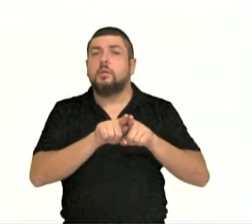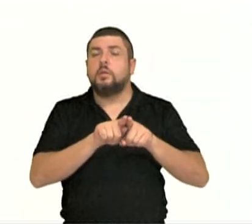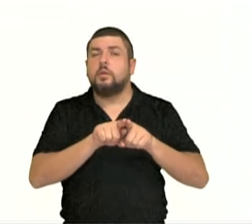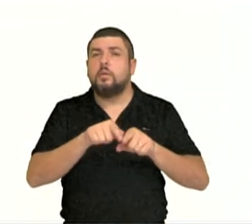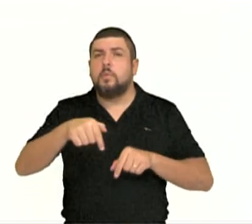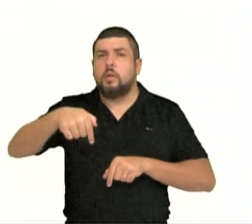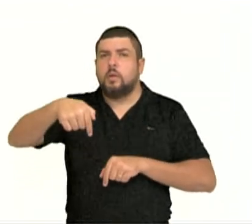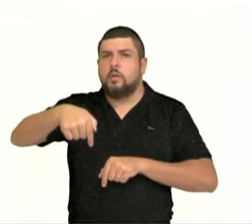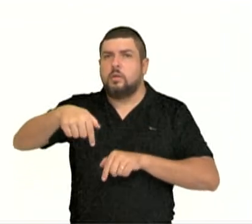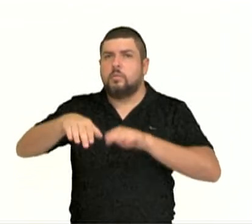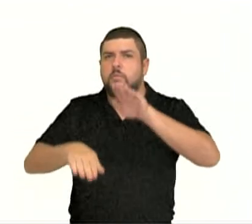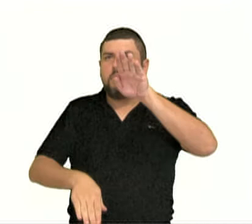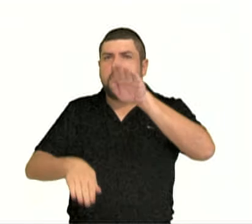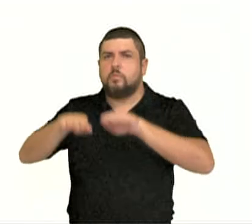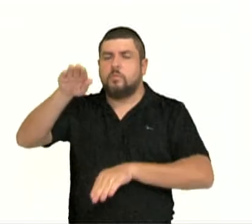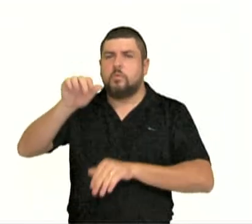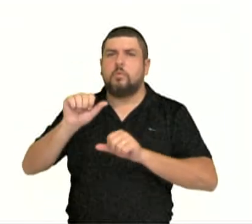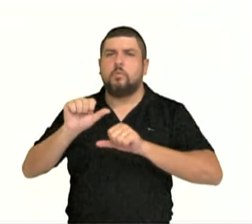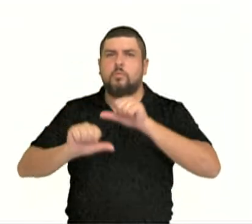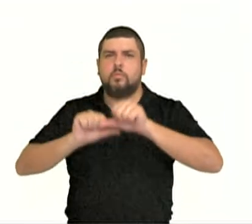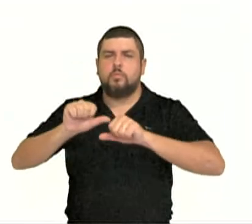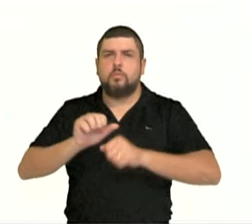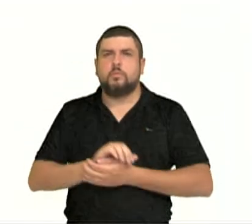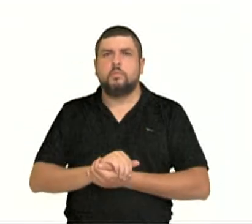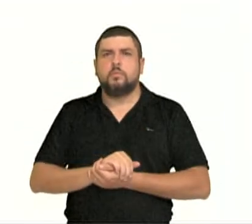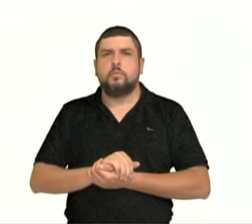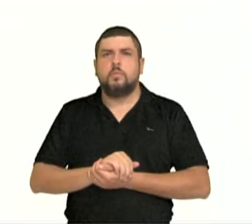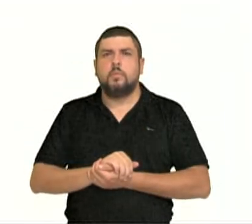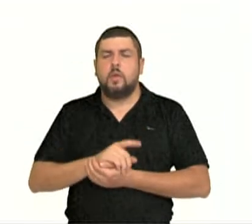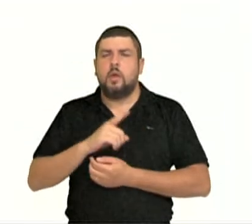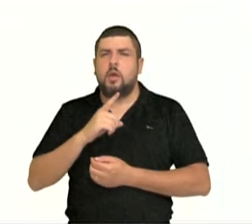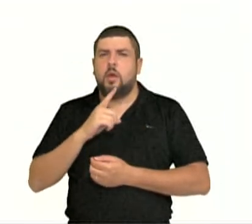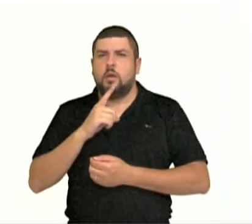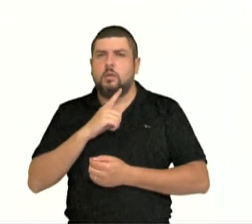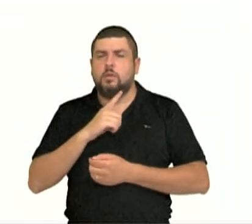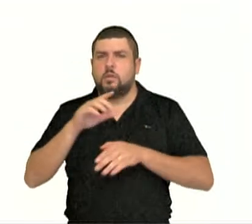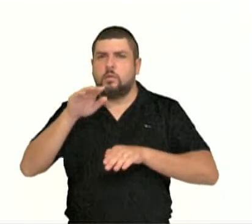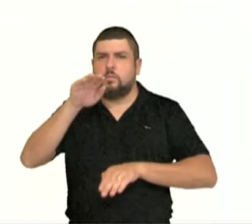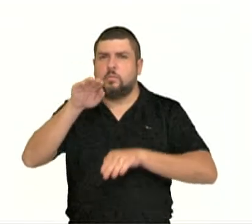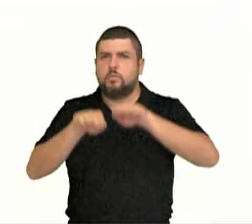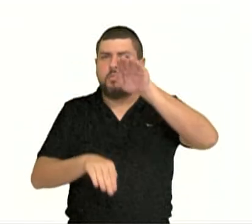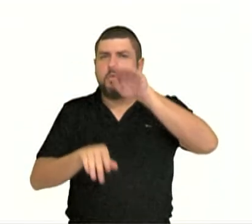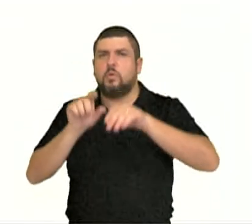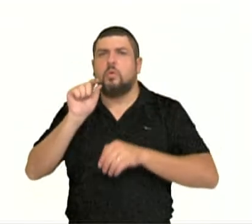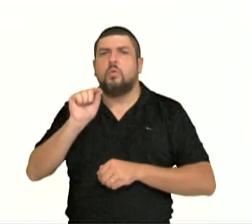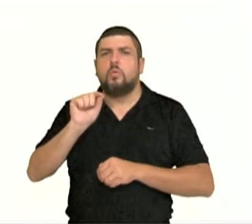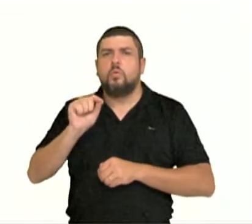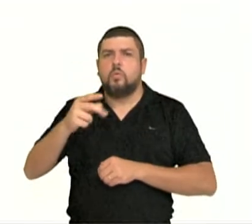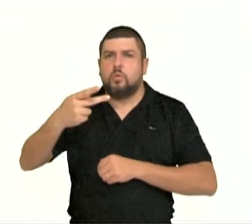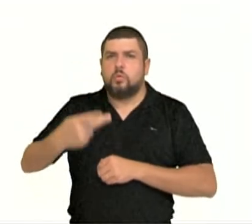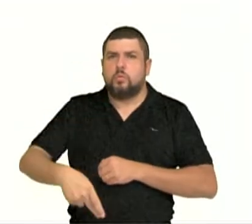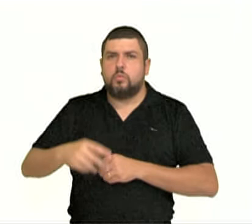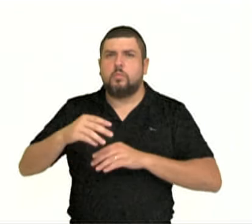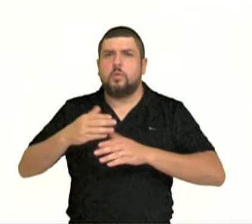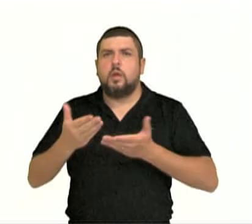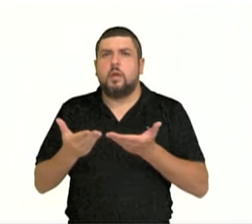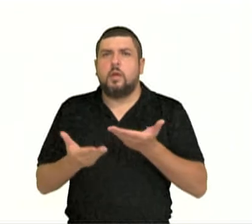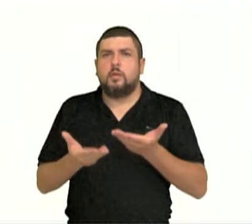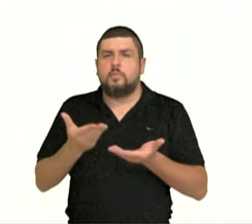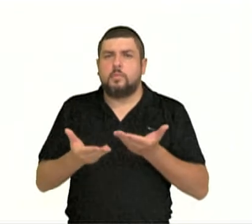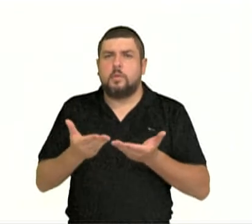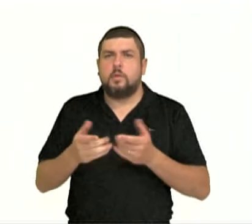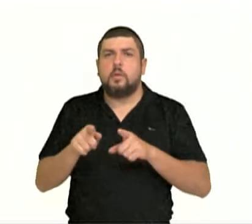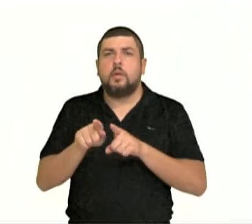movimento, existe uma grandeza que é própria do corpo, que seria uma propriedade intrínseca do corpo, que é a própria massa, e